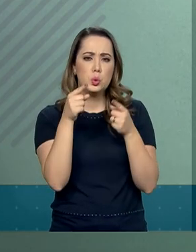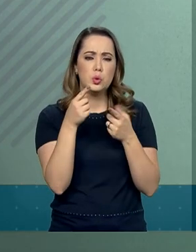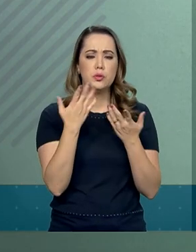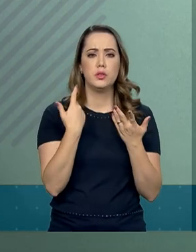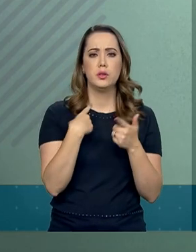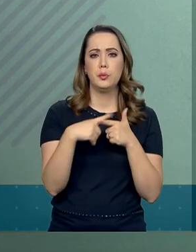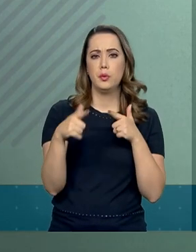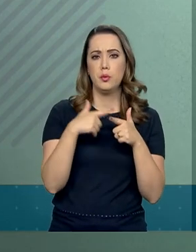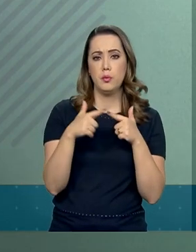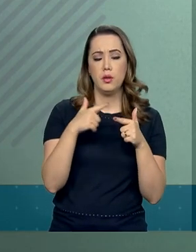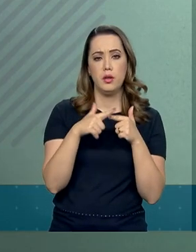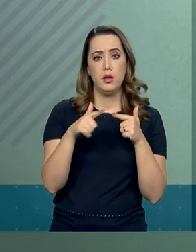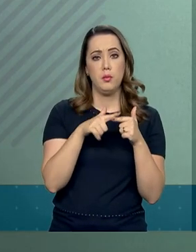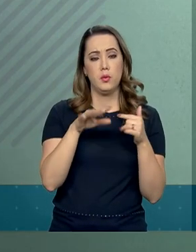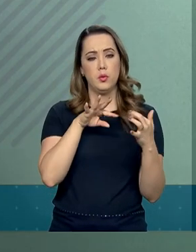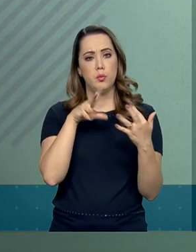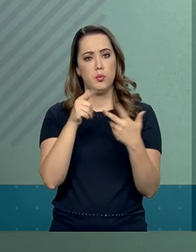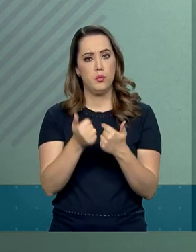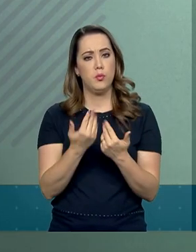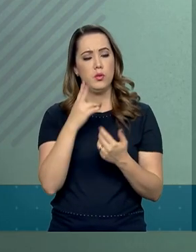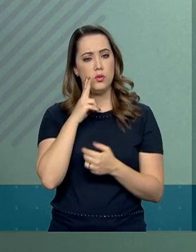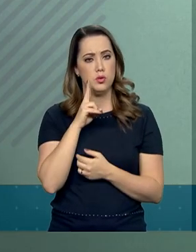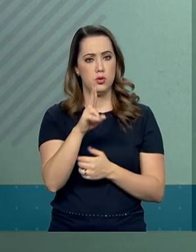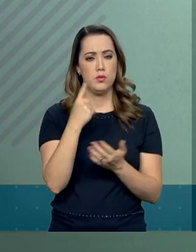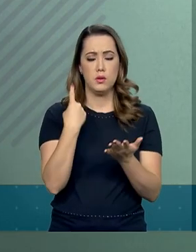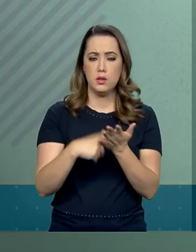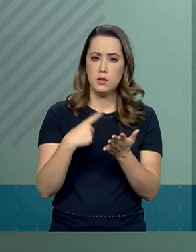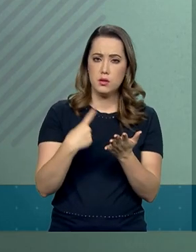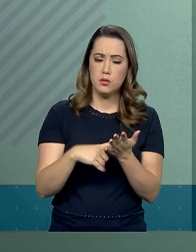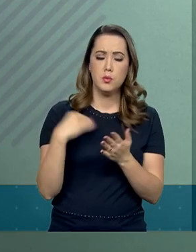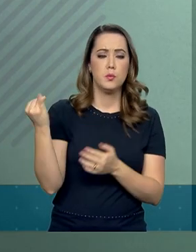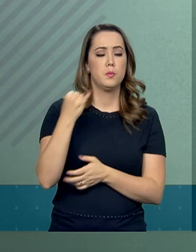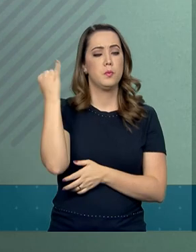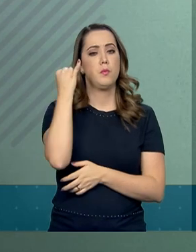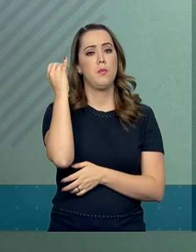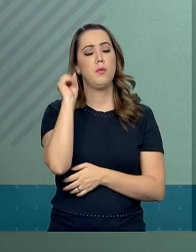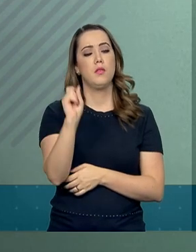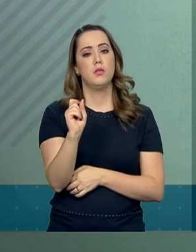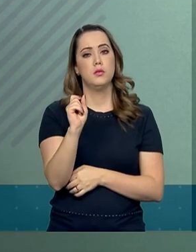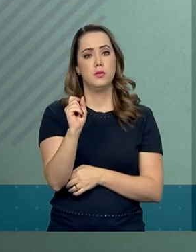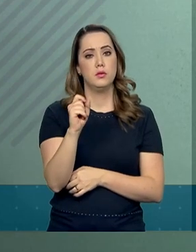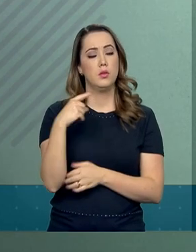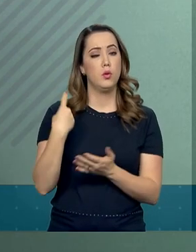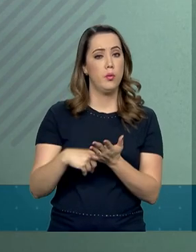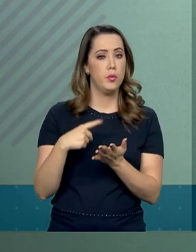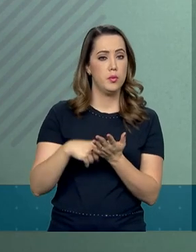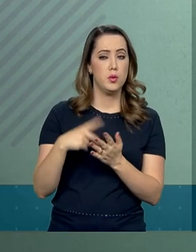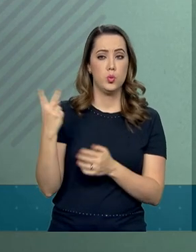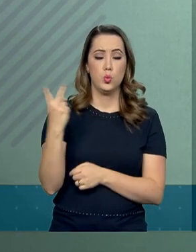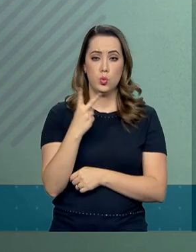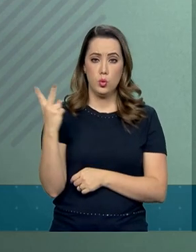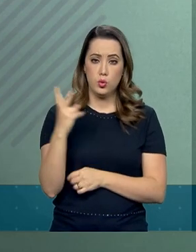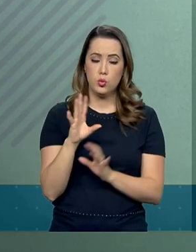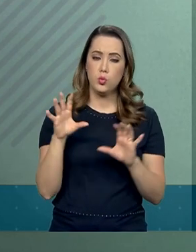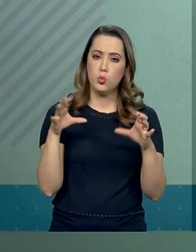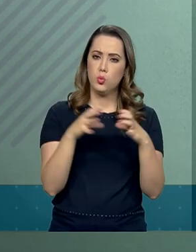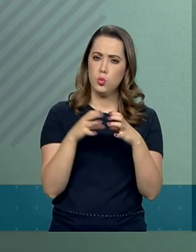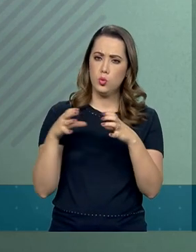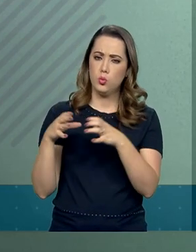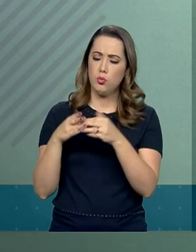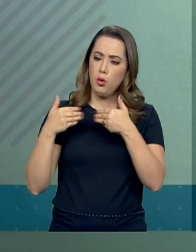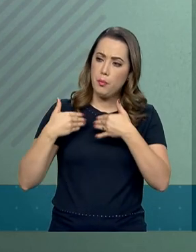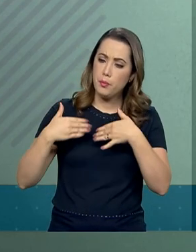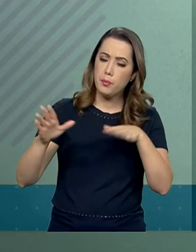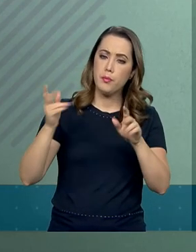internacional a conclusão deste acordo ressalta o compromisso dos dois blocos com a abertura